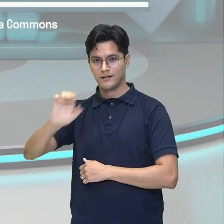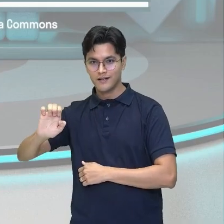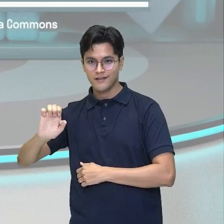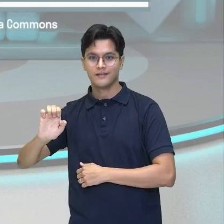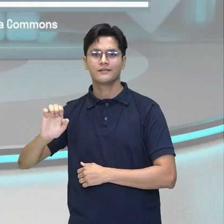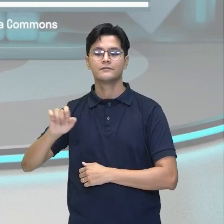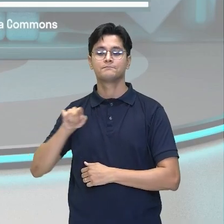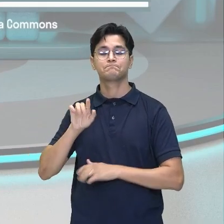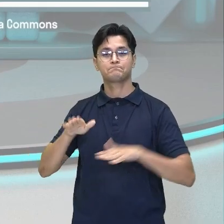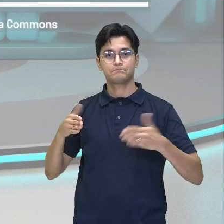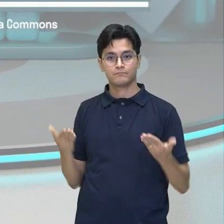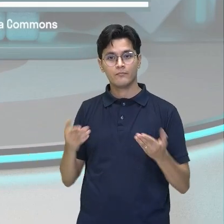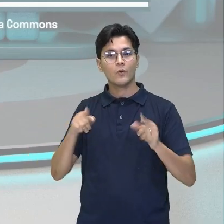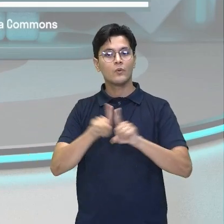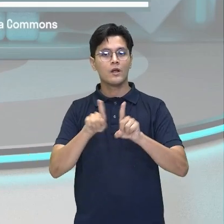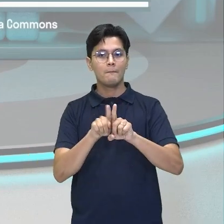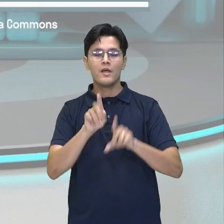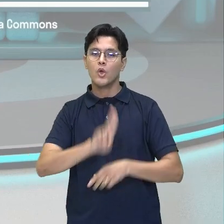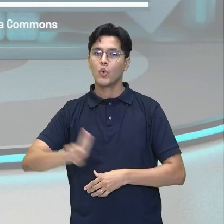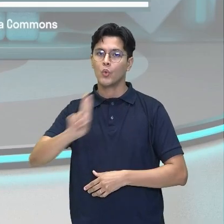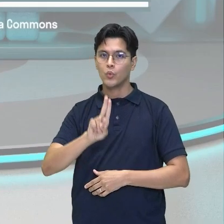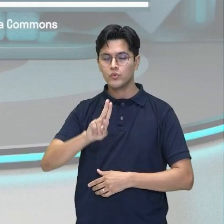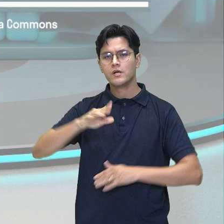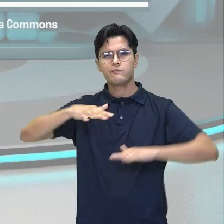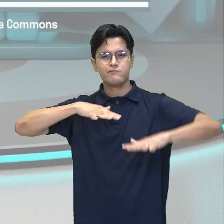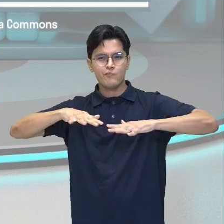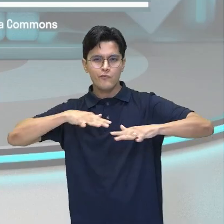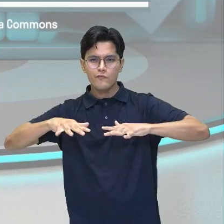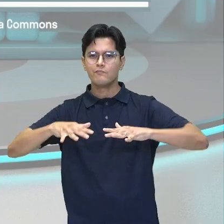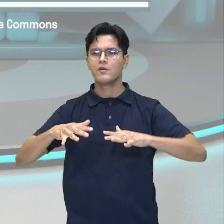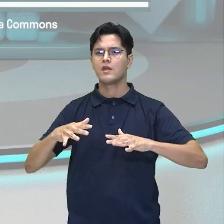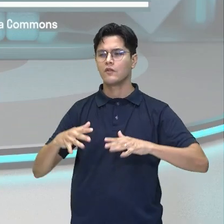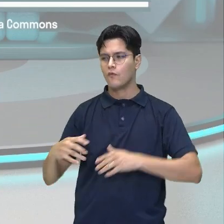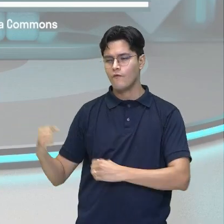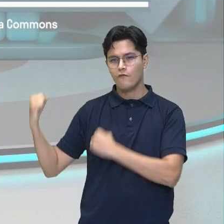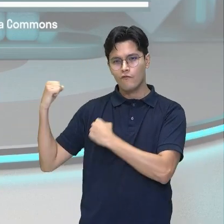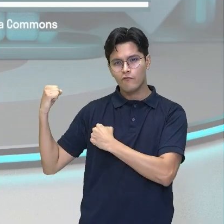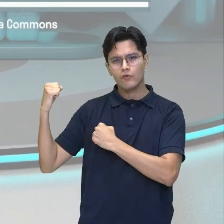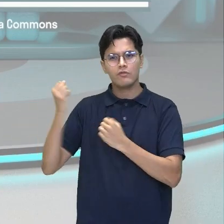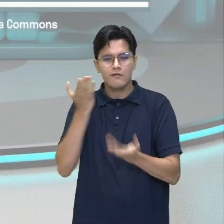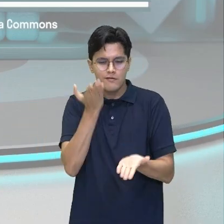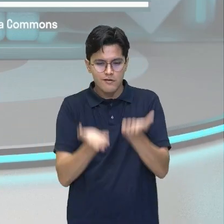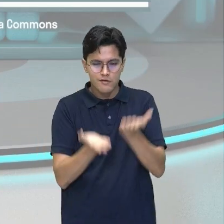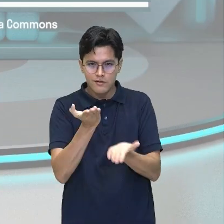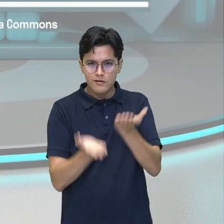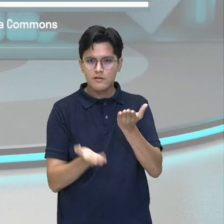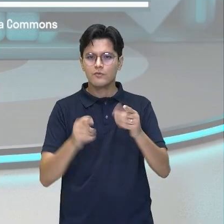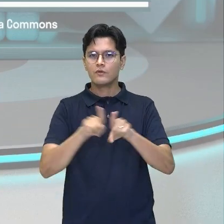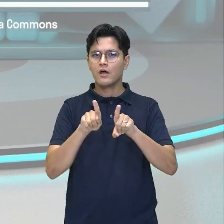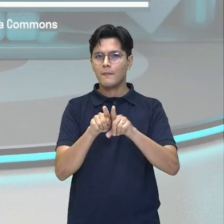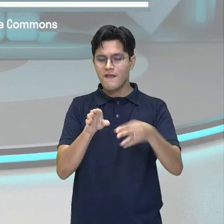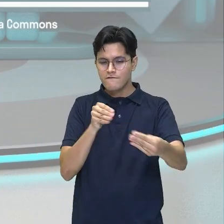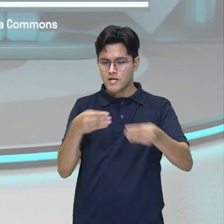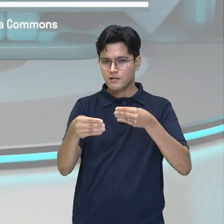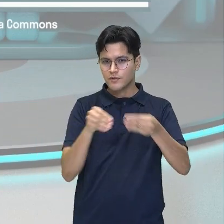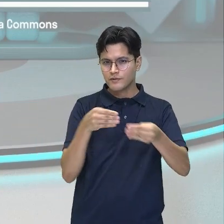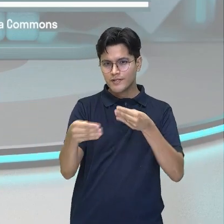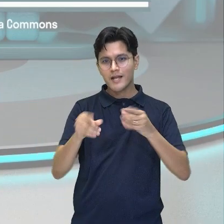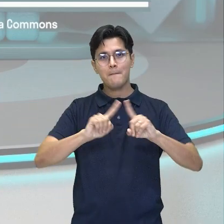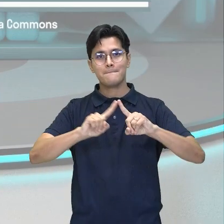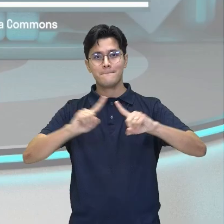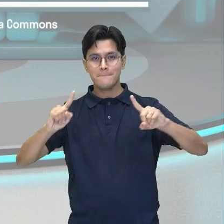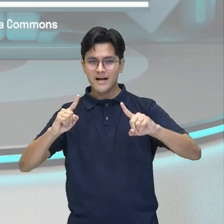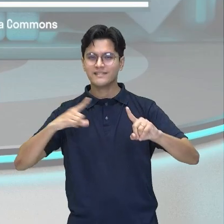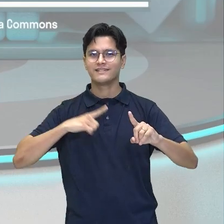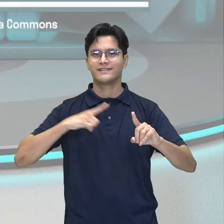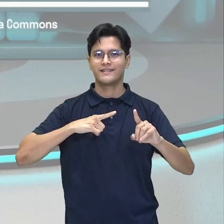vão desenvolver força, equilíbrio, flexibilidade, mas ali já de uma forma mais ritmada, ou seja, eu tenho a